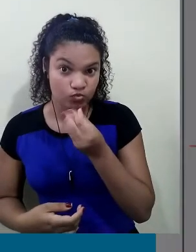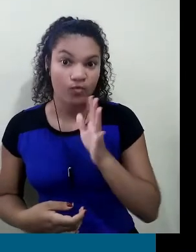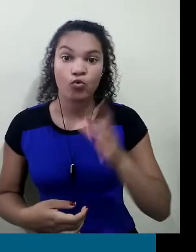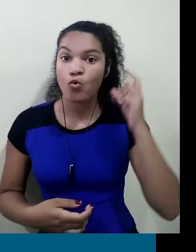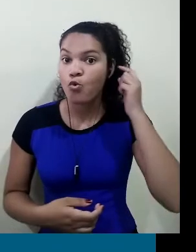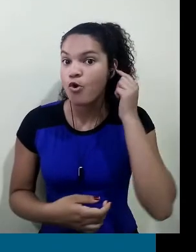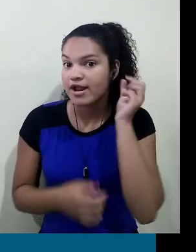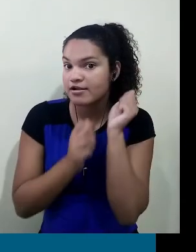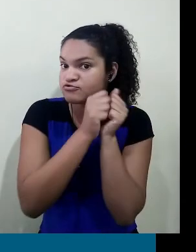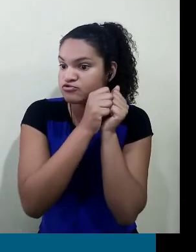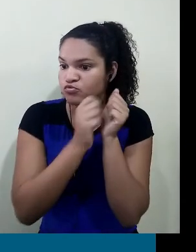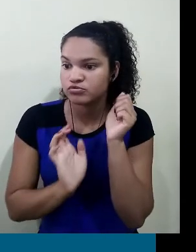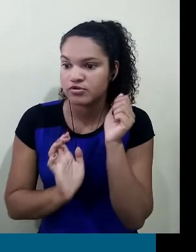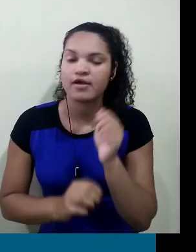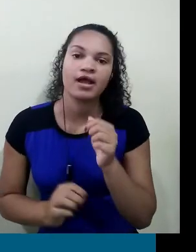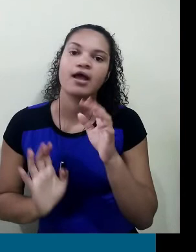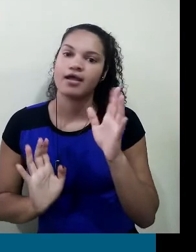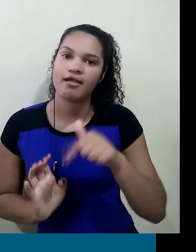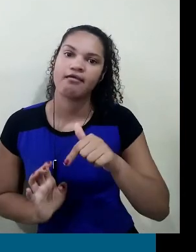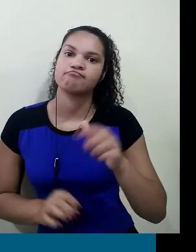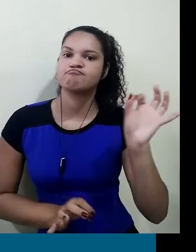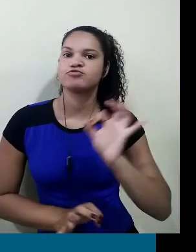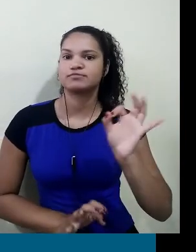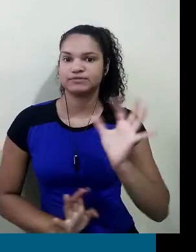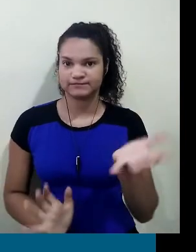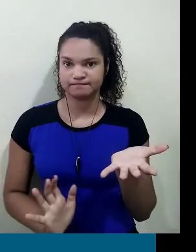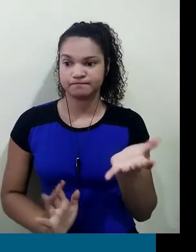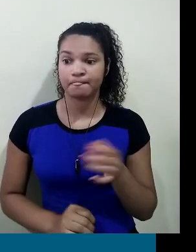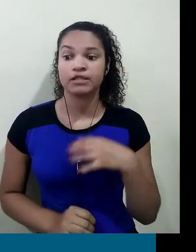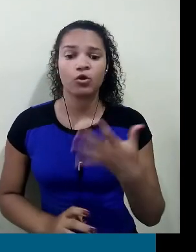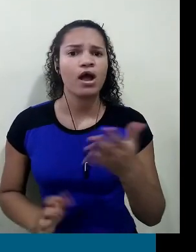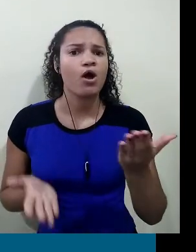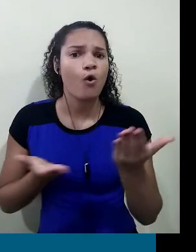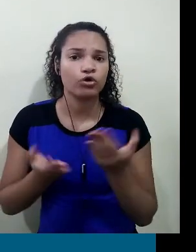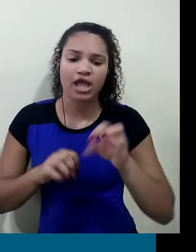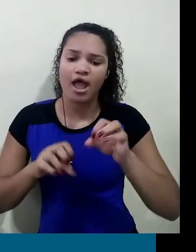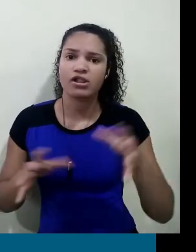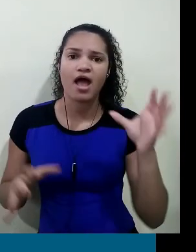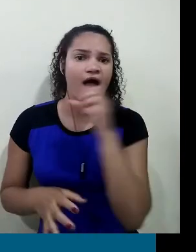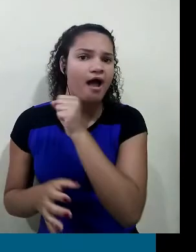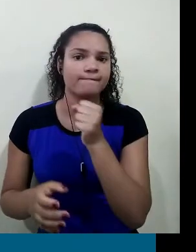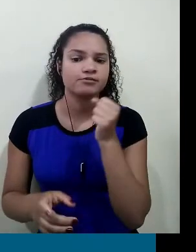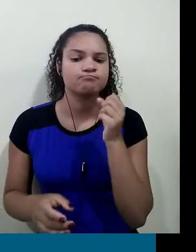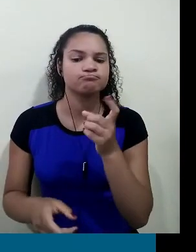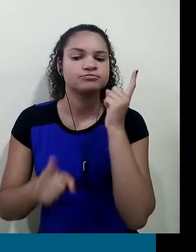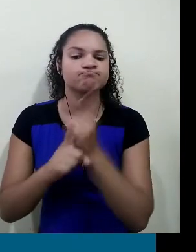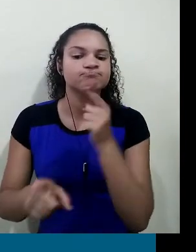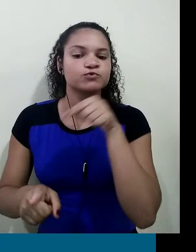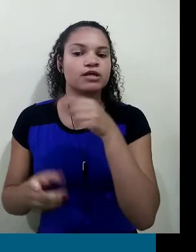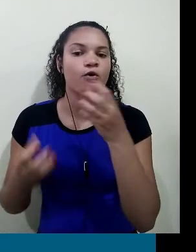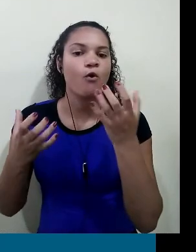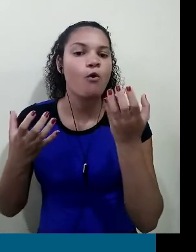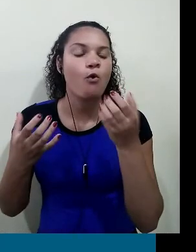12,5%. Nessa aula eu abordei de maneira rápida alguns conceitos básicos de probabilidade que podem ser aplicados ao estudo da